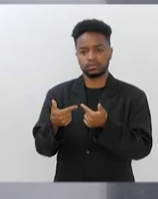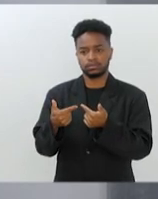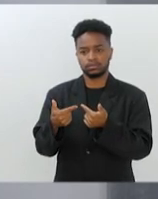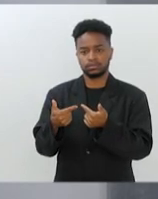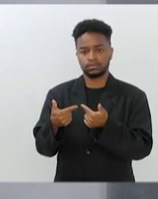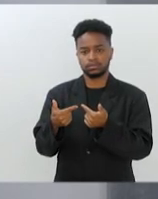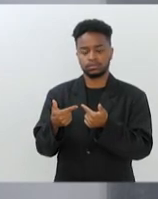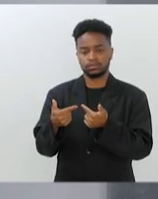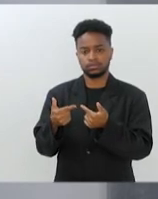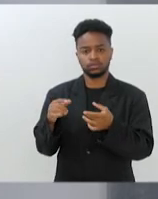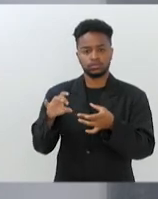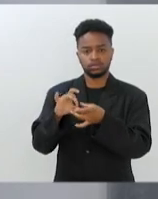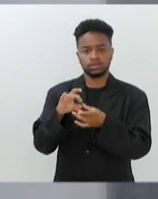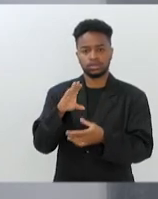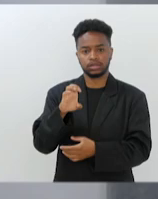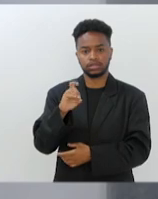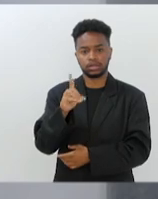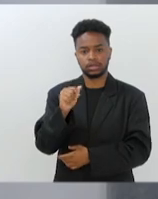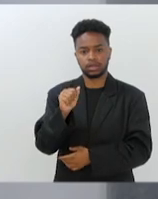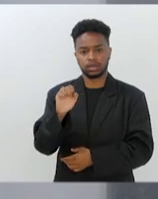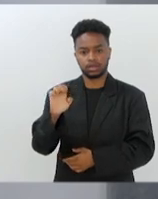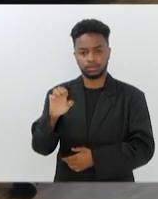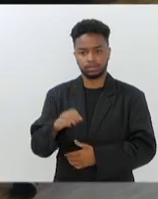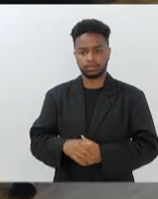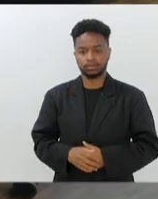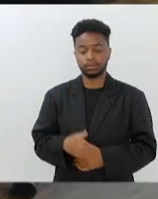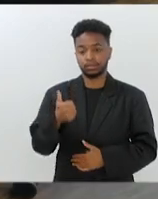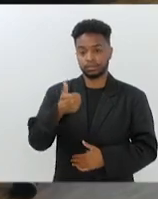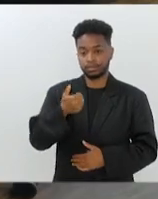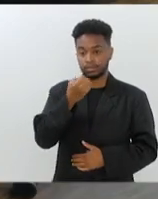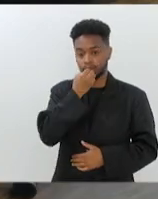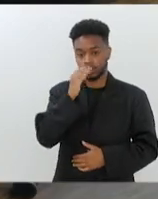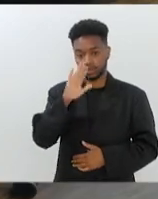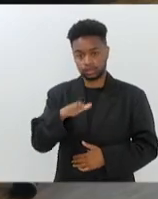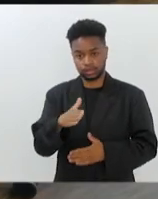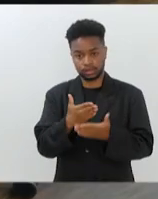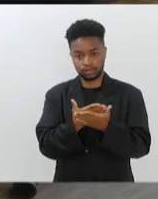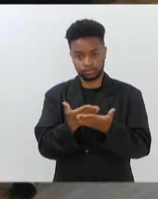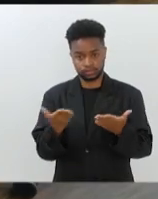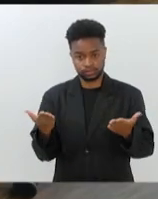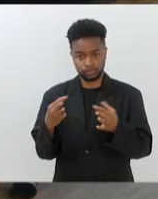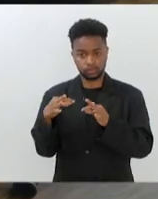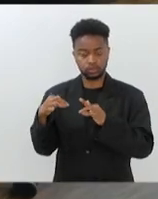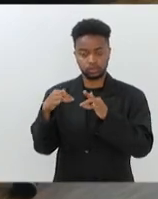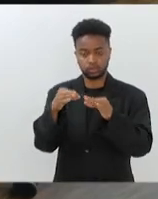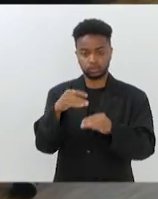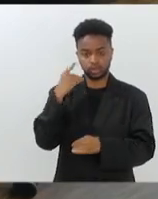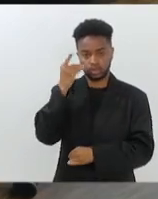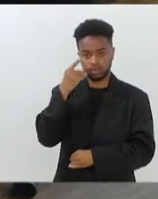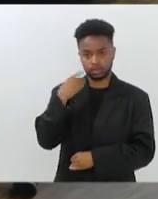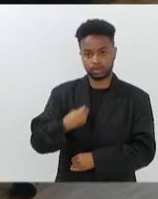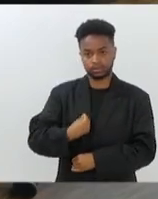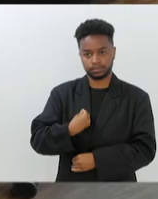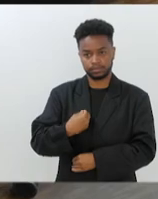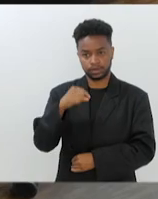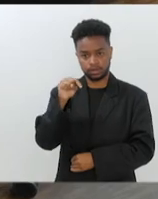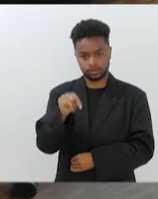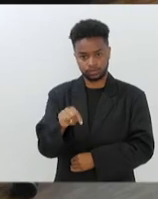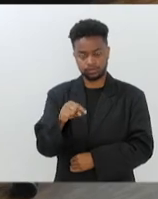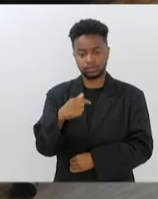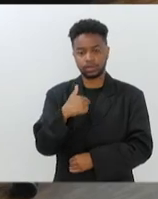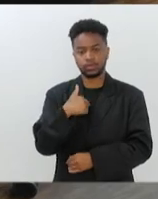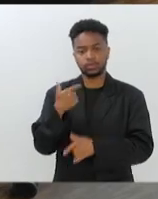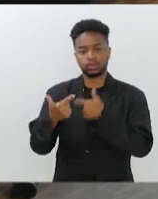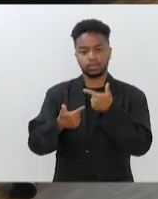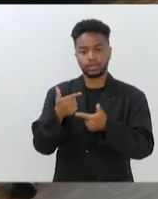nesse cargo na cedade primeiro Boa tarde a todos os deputados aqui presentes tô na